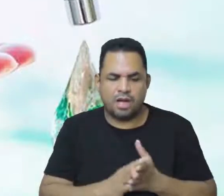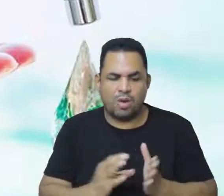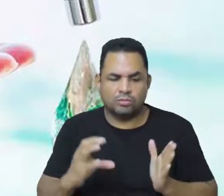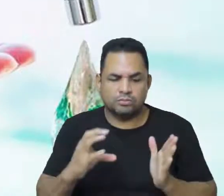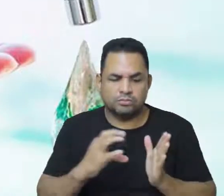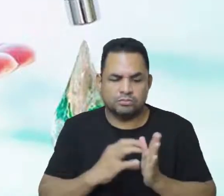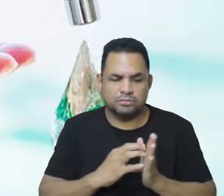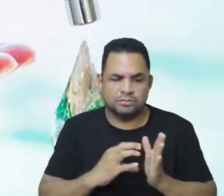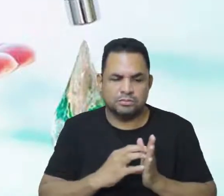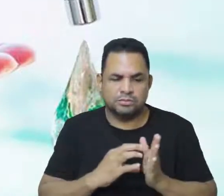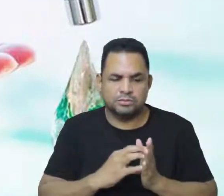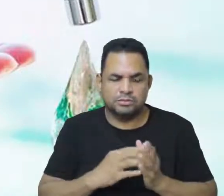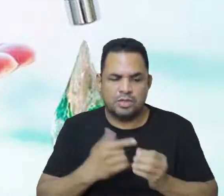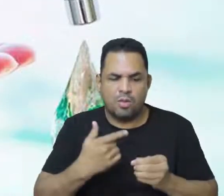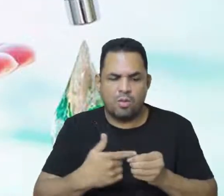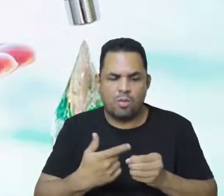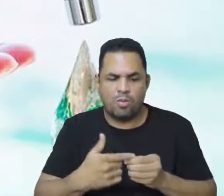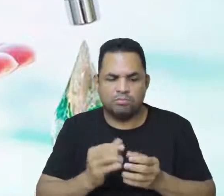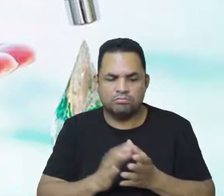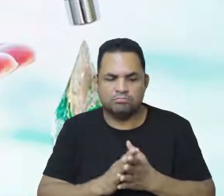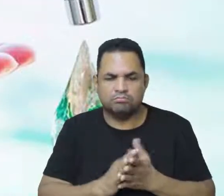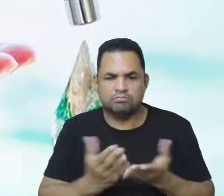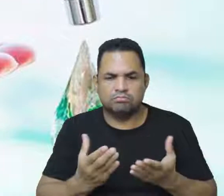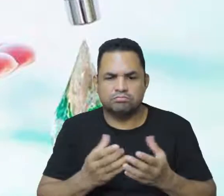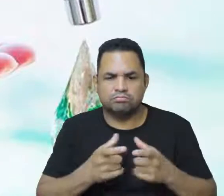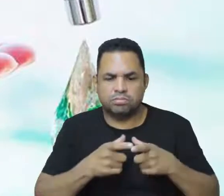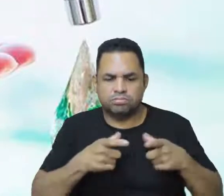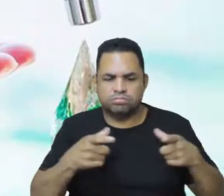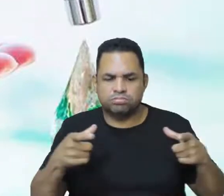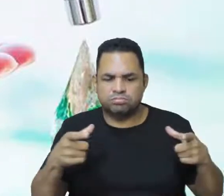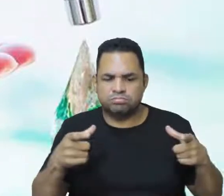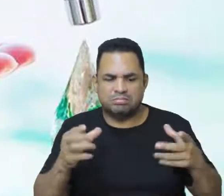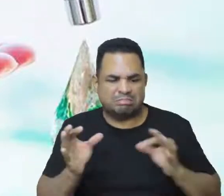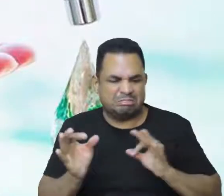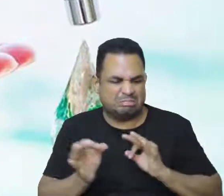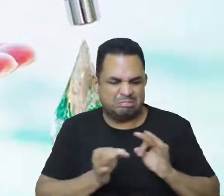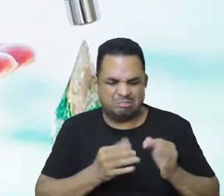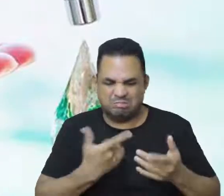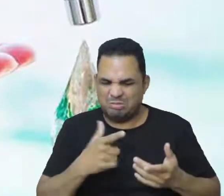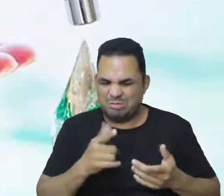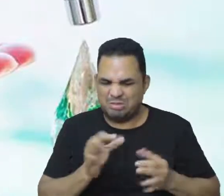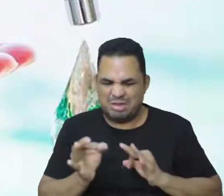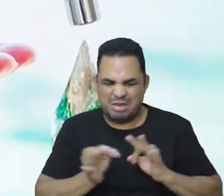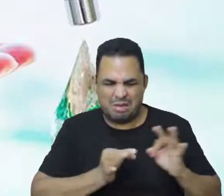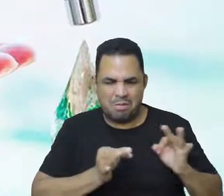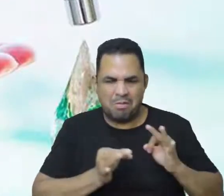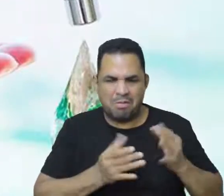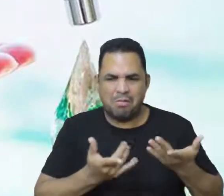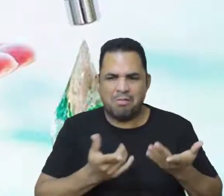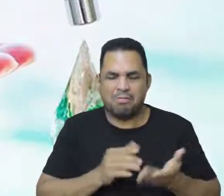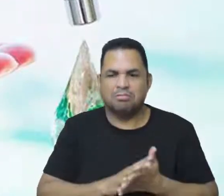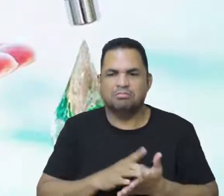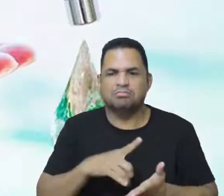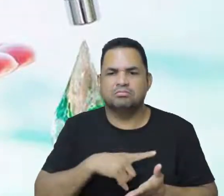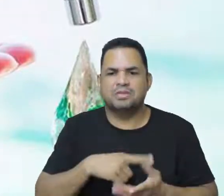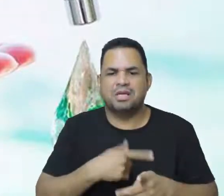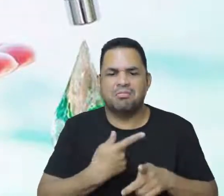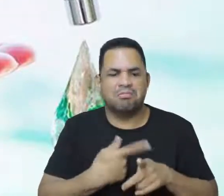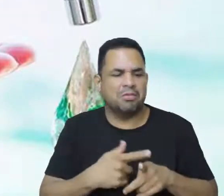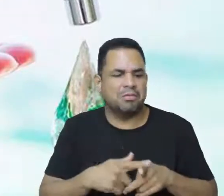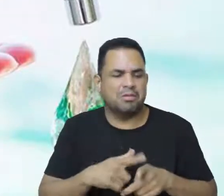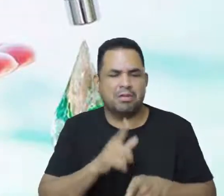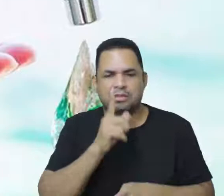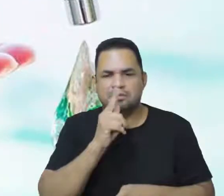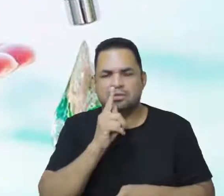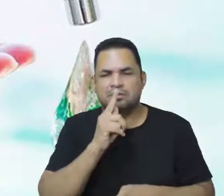município, o crescimento desorganizado das cidades e vai levar à crise